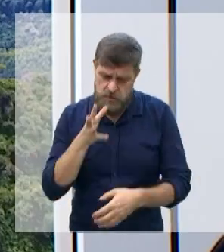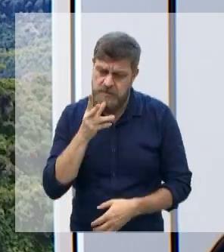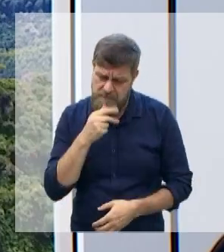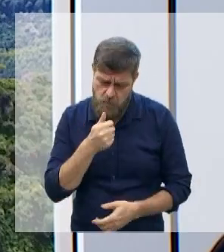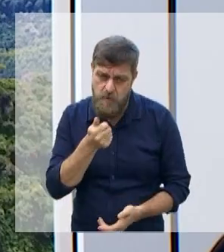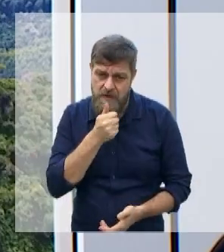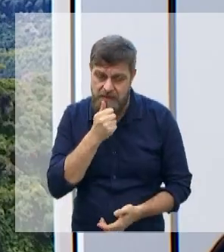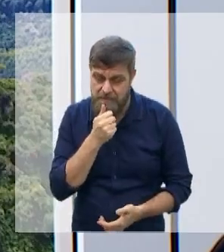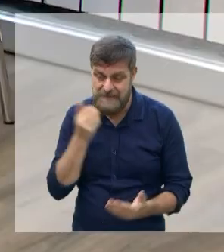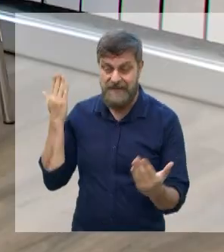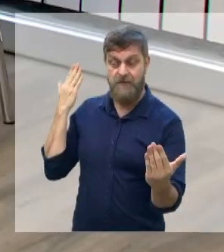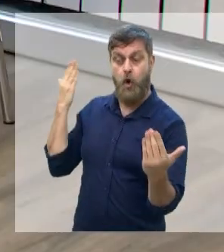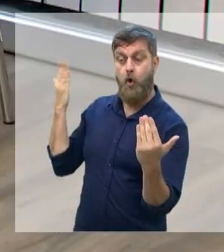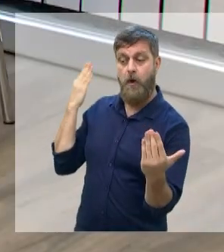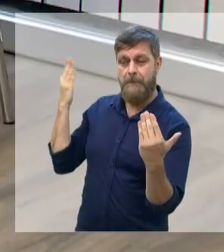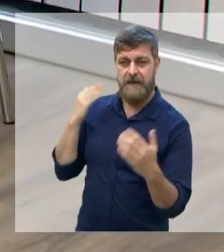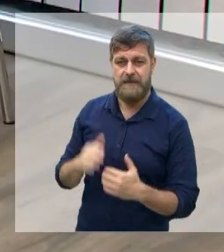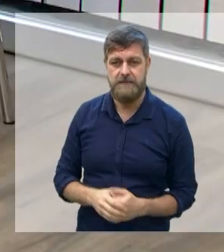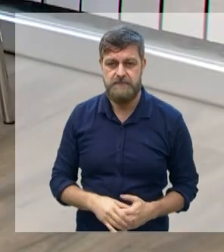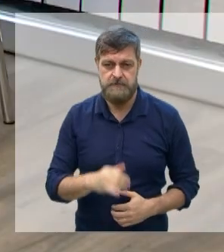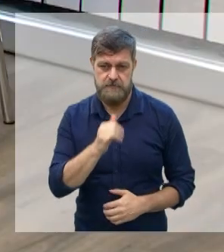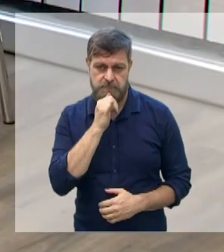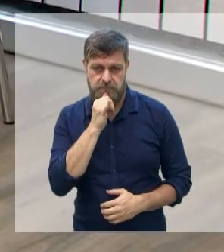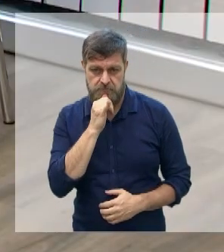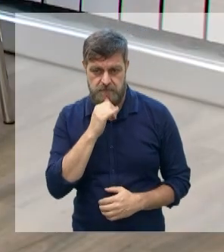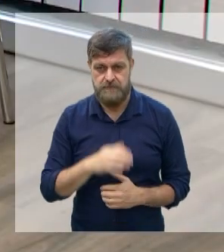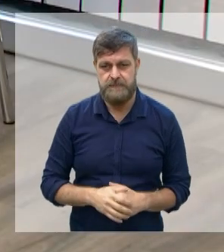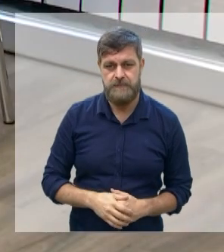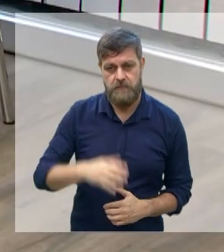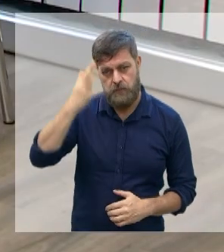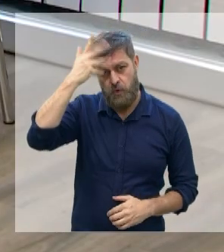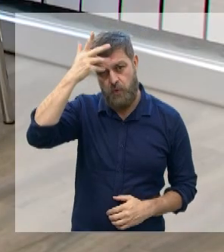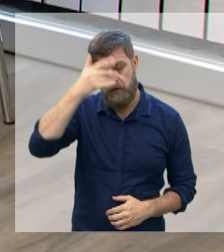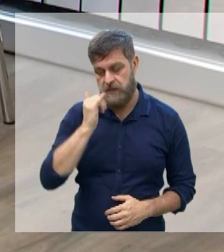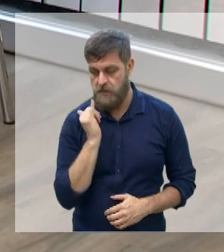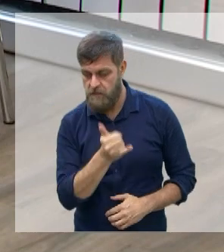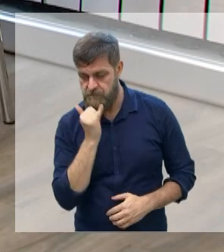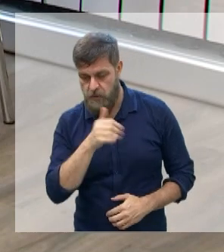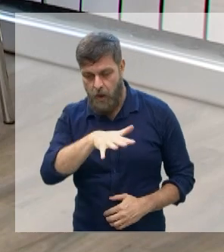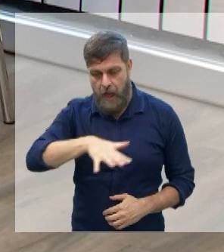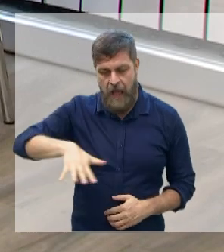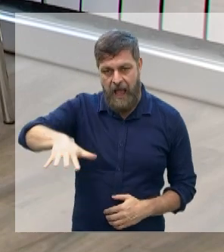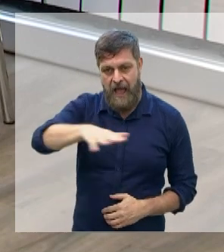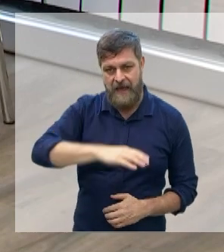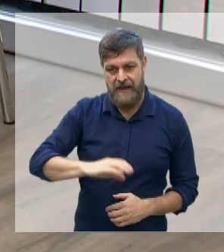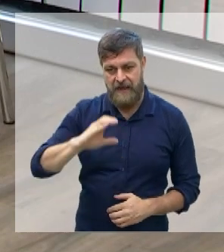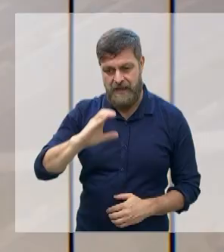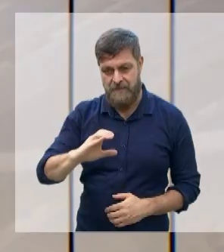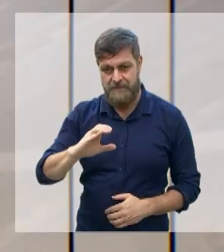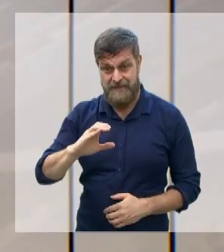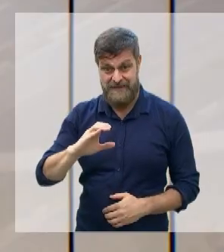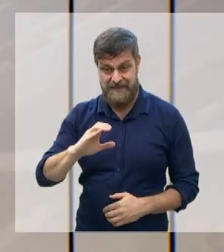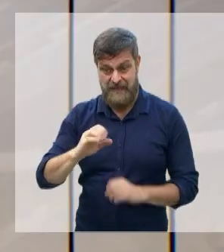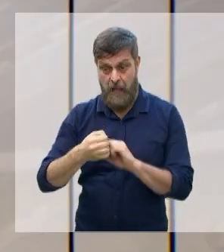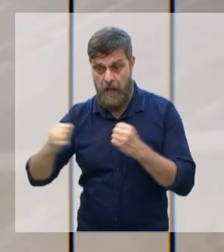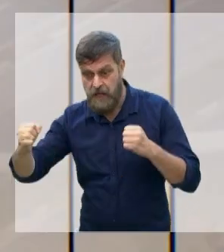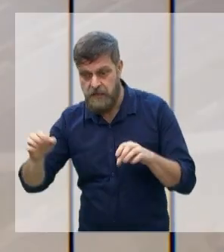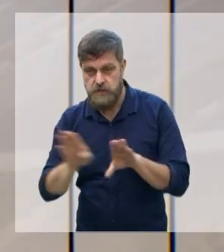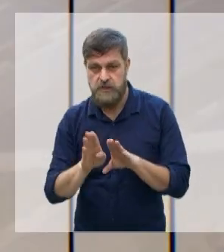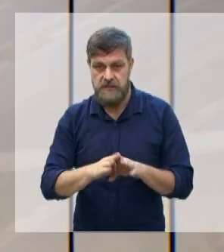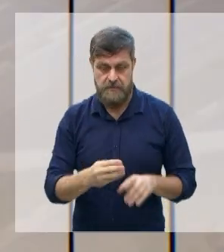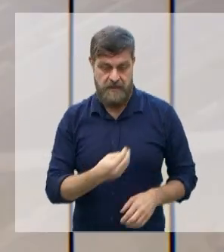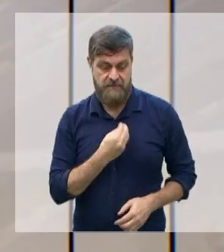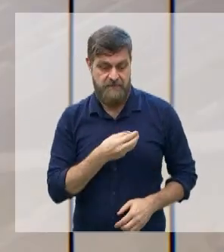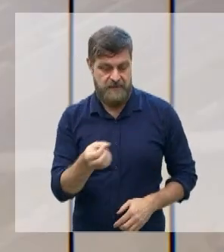antes por exemplo é o vereador mencionou por exemplo campina grande vida nova i ching hoje a gente